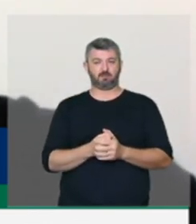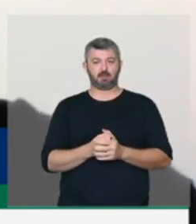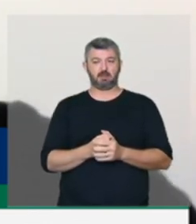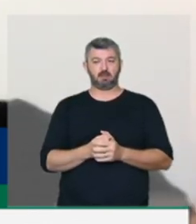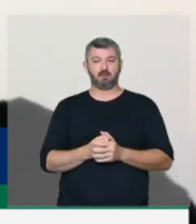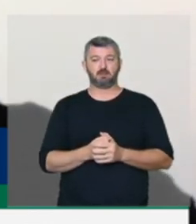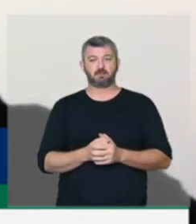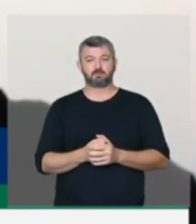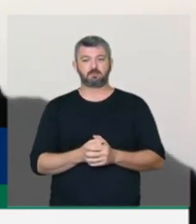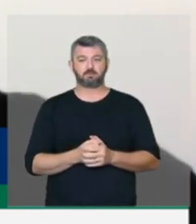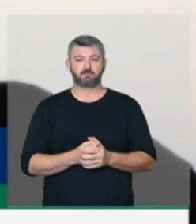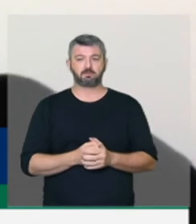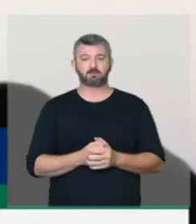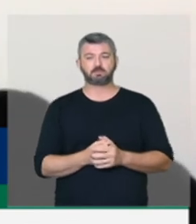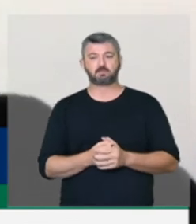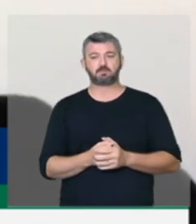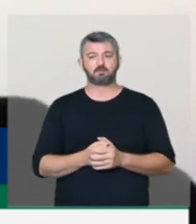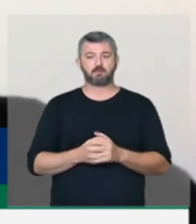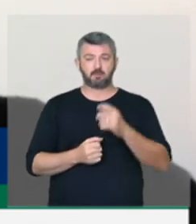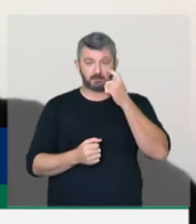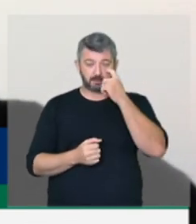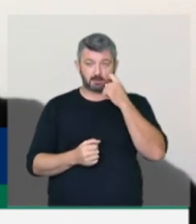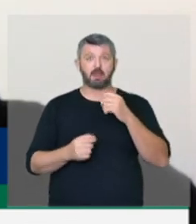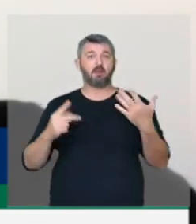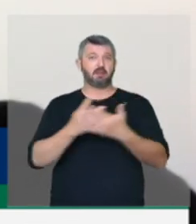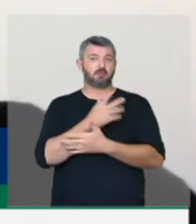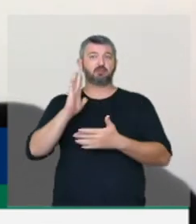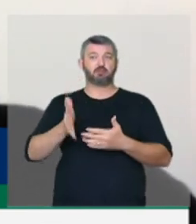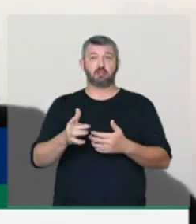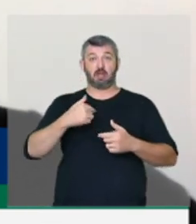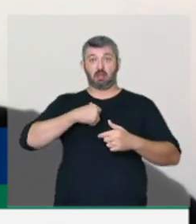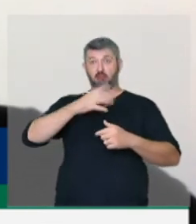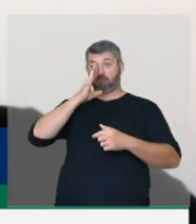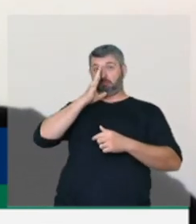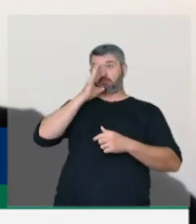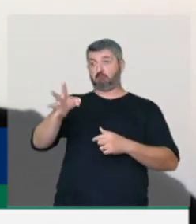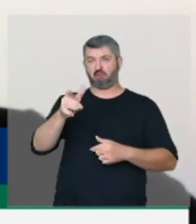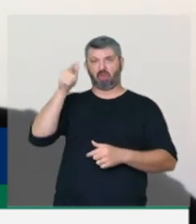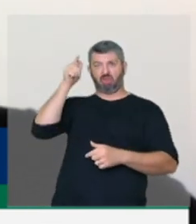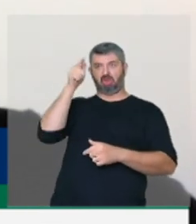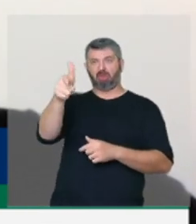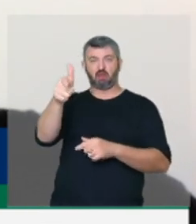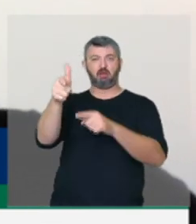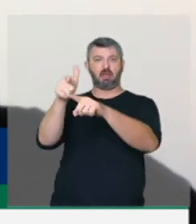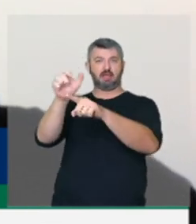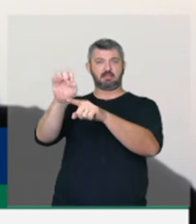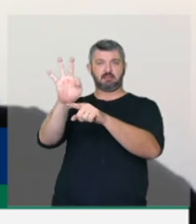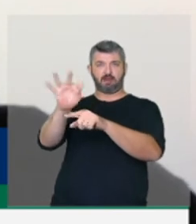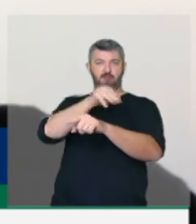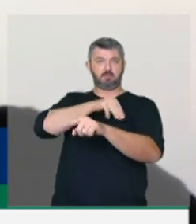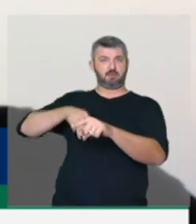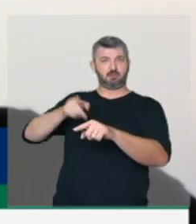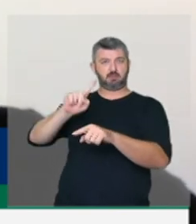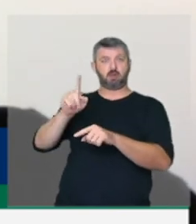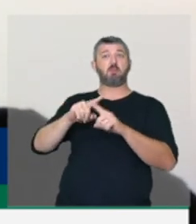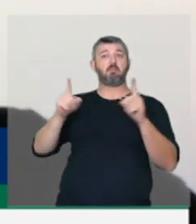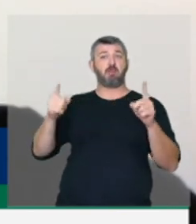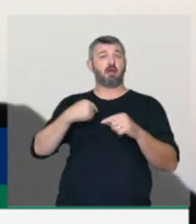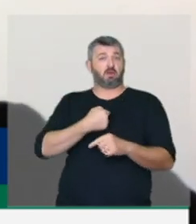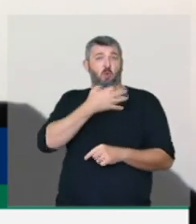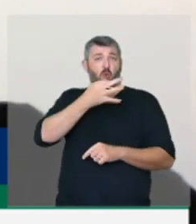Outrora, em ataques, por exemplo, não estou atacando os ministros aqui de maneira alguma, mas já me contrapus